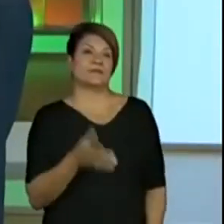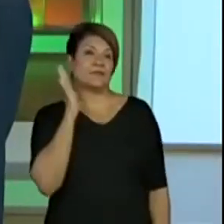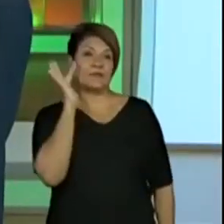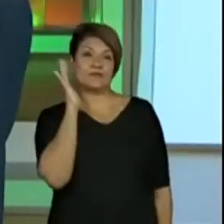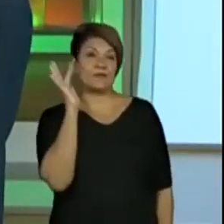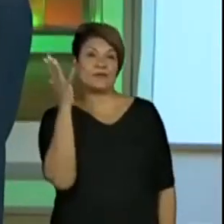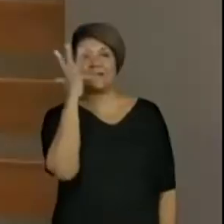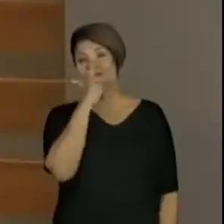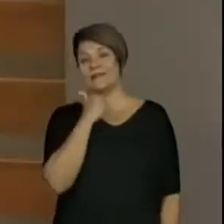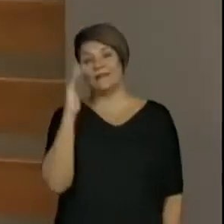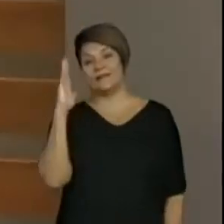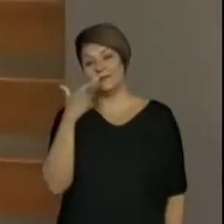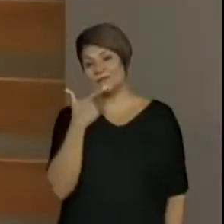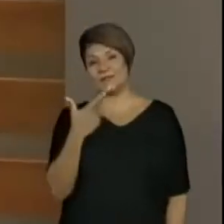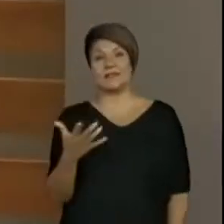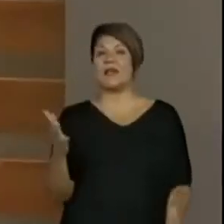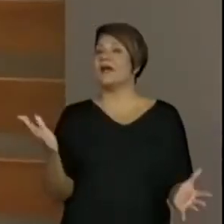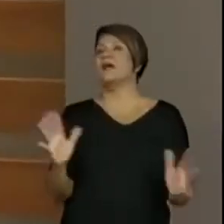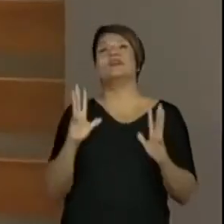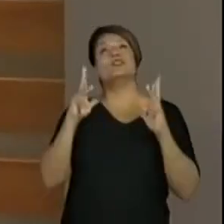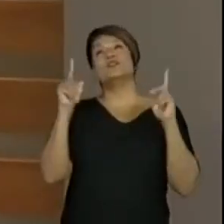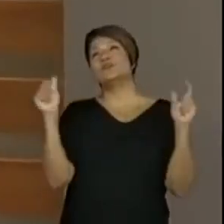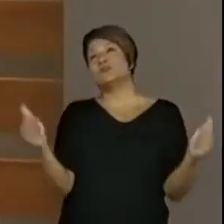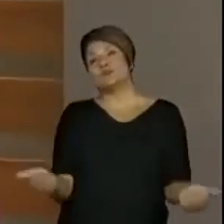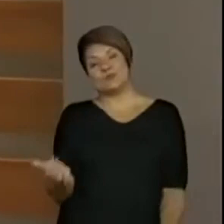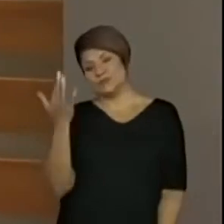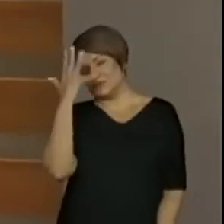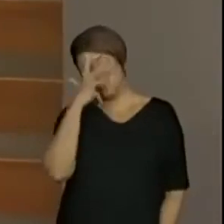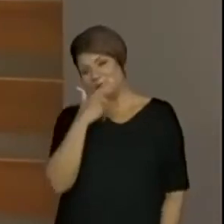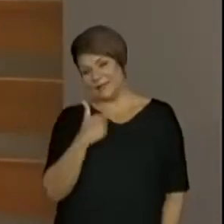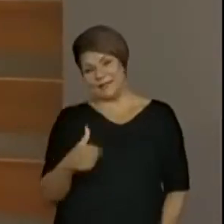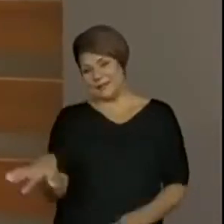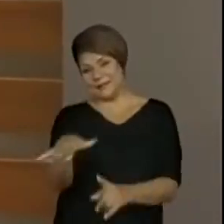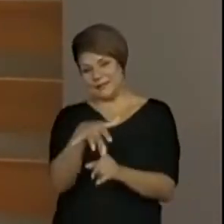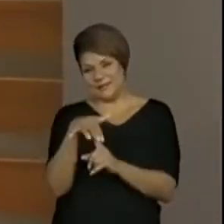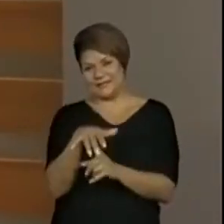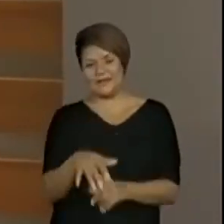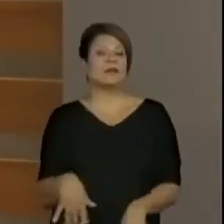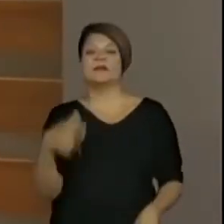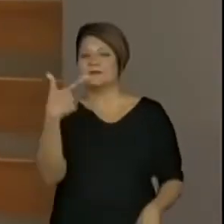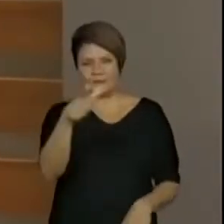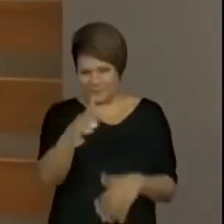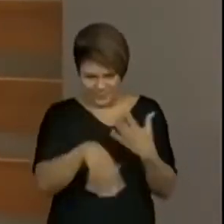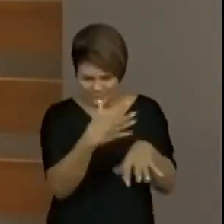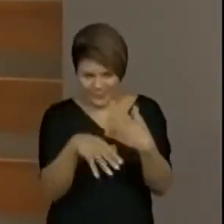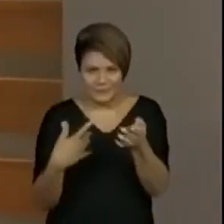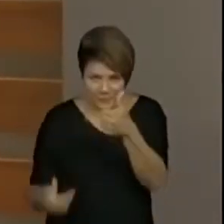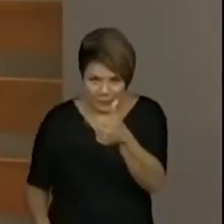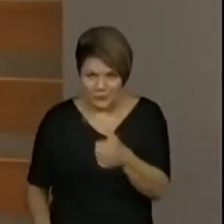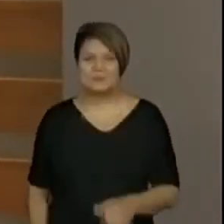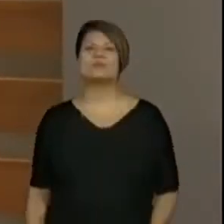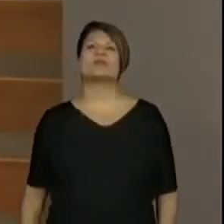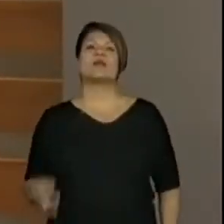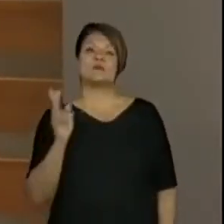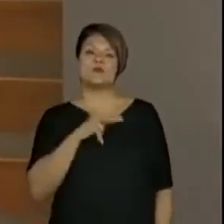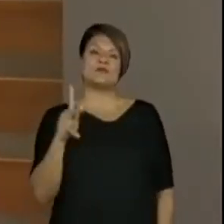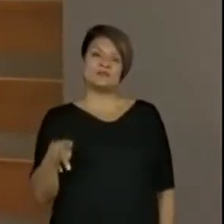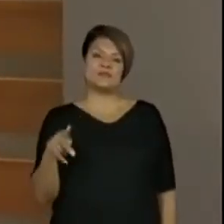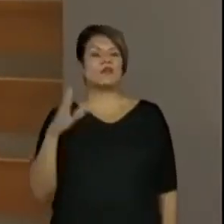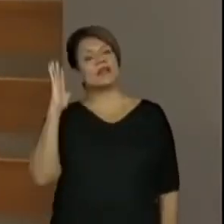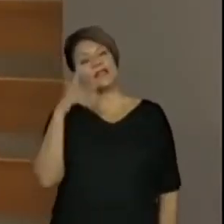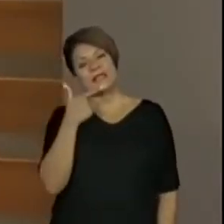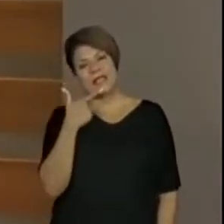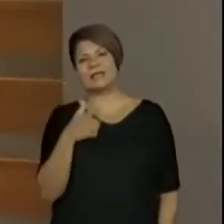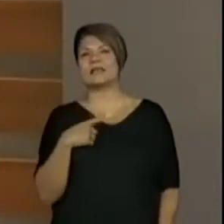lindo, professora Kelly. Tudo é harmonioso na natureza. Então, não está bagunçado, tá bom, gente? Professora Kelly diz que está